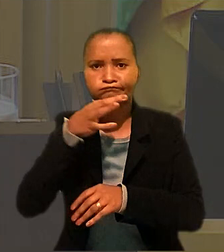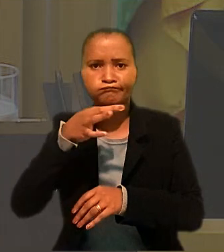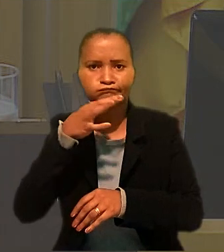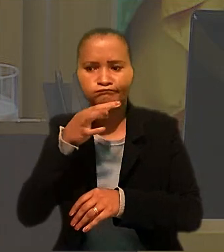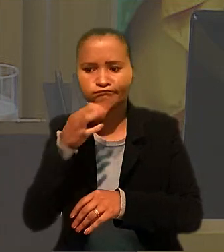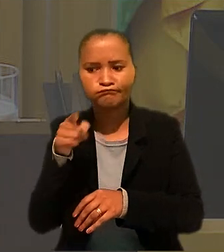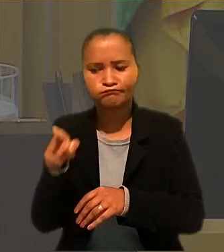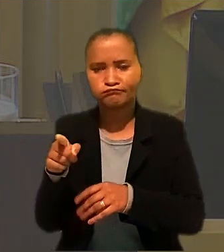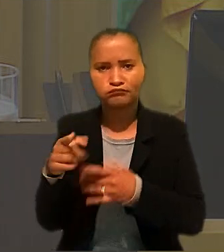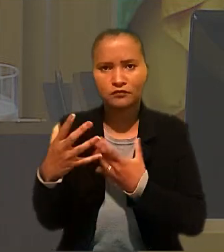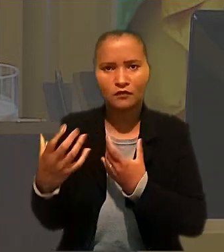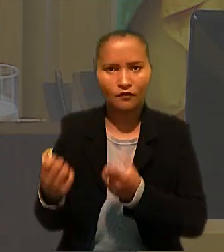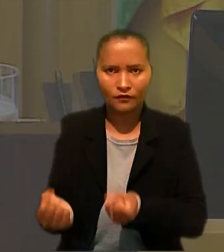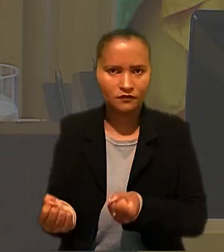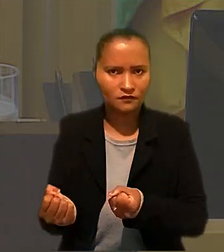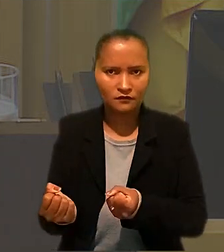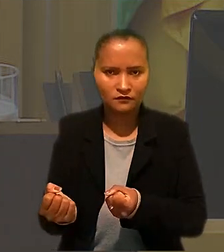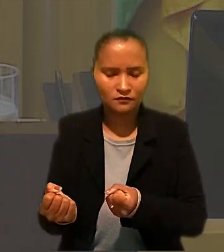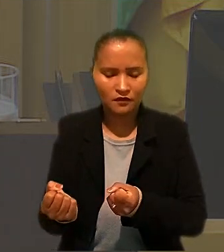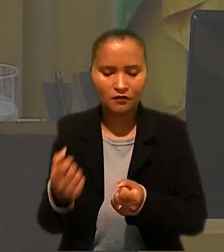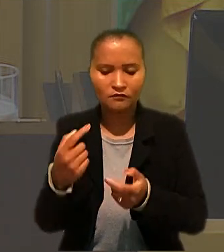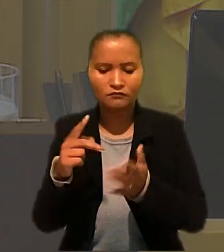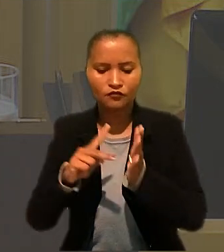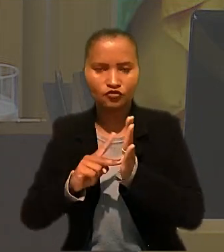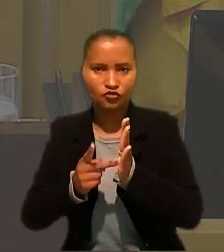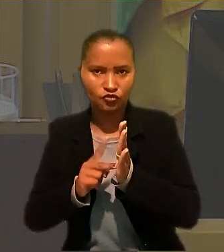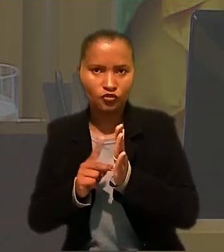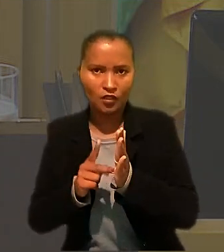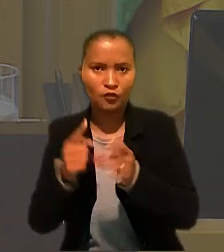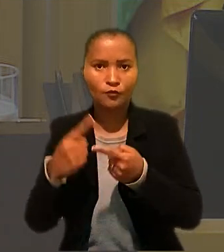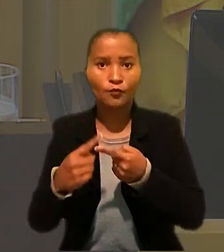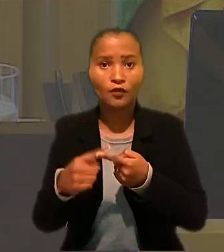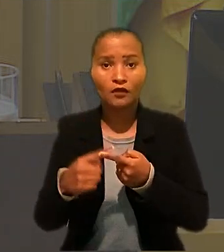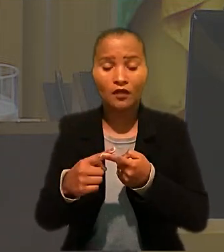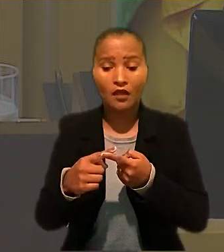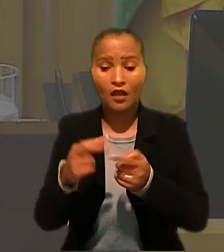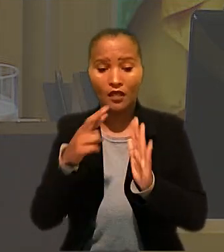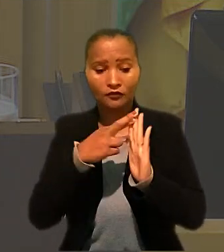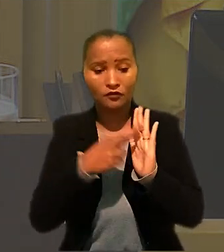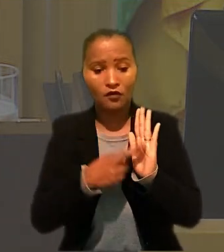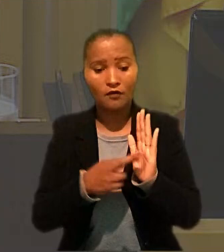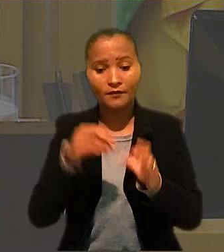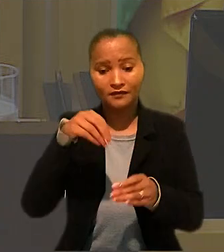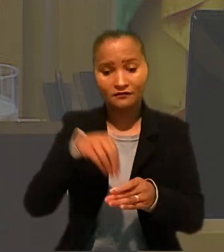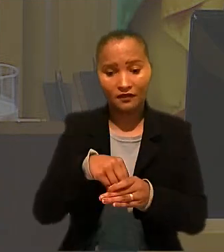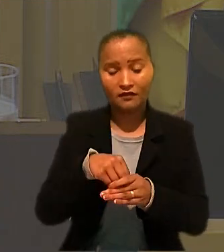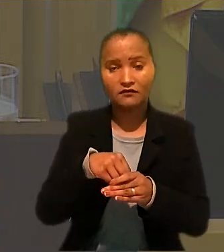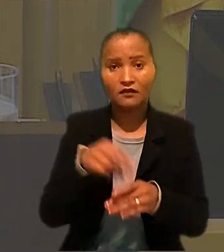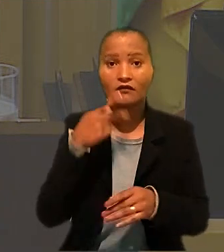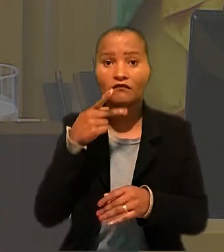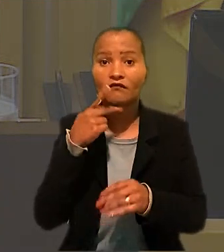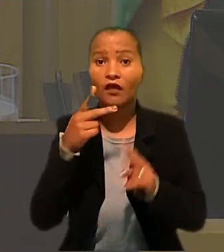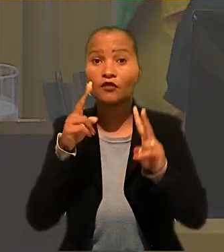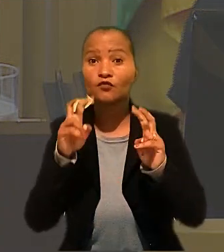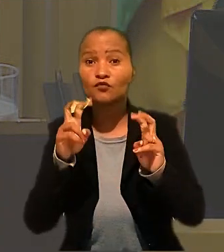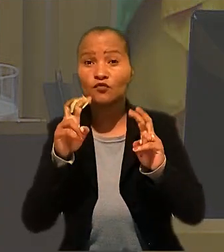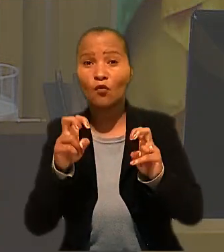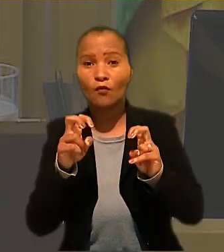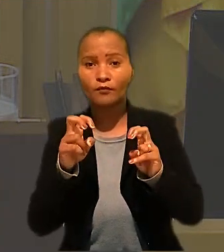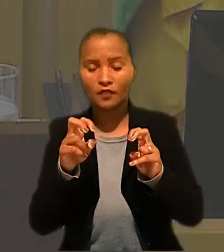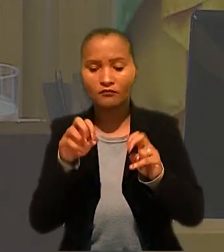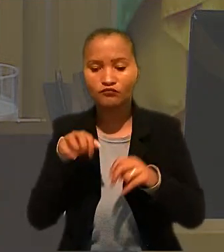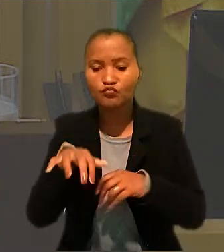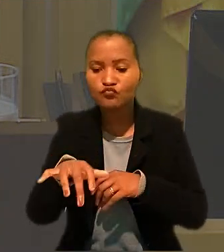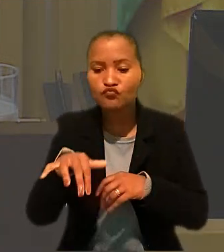sustenta o argumento da parte de que houve alteração contratual lesiva, pois a discutida norma interna que dispõe